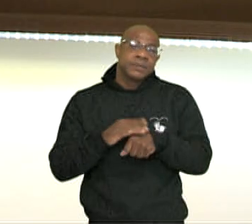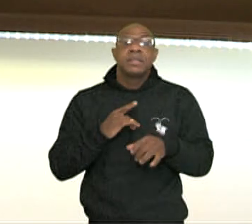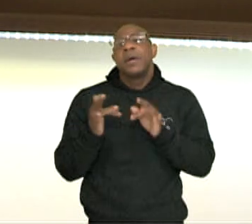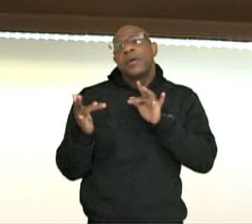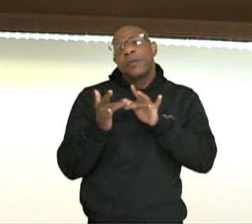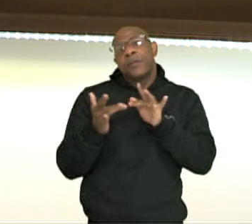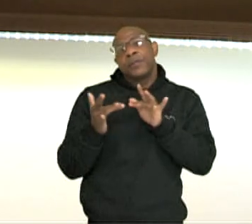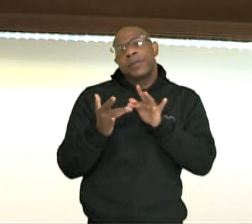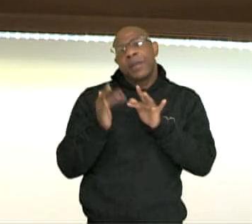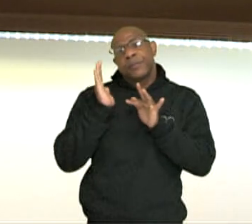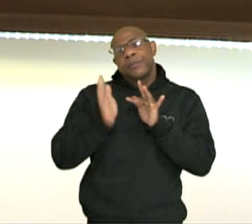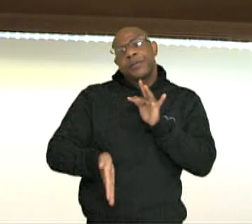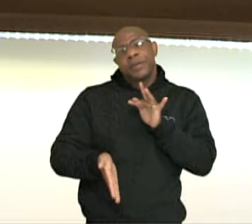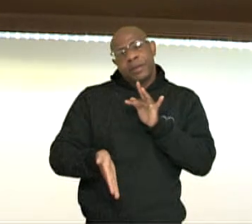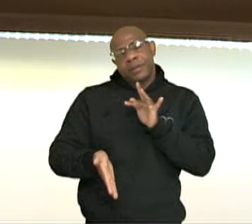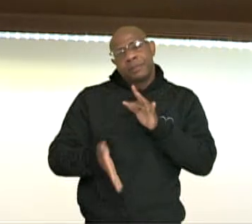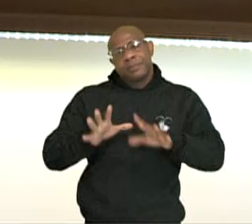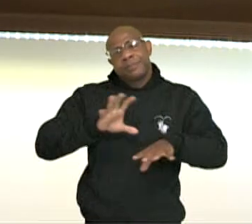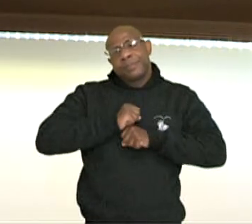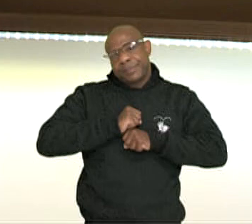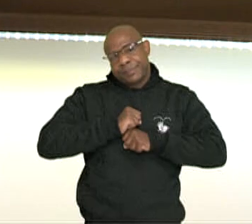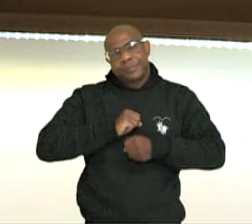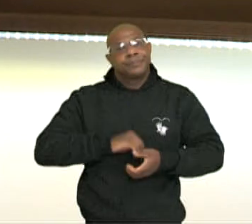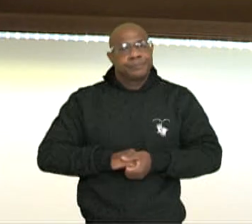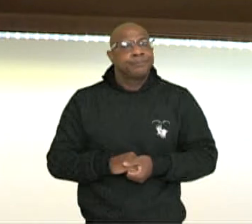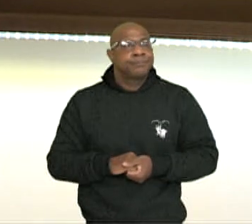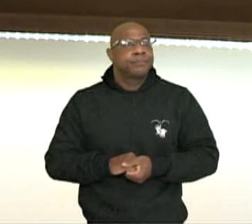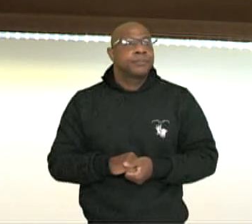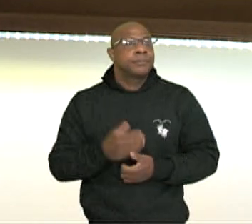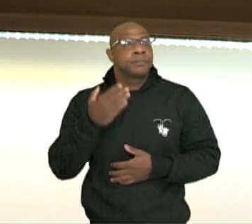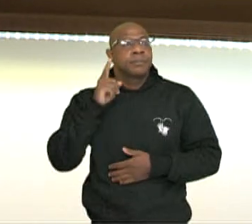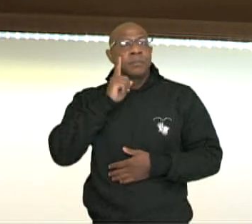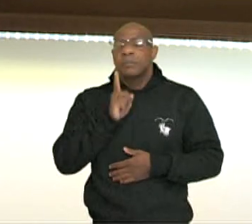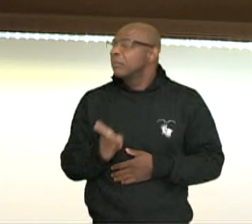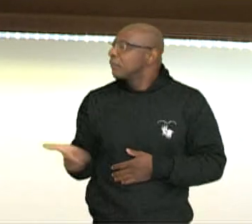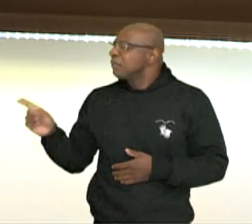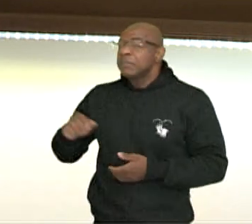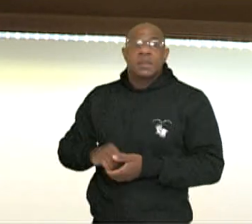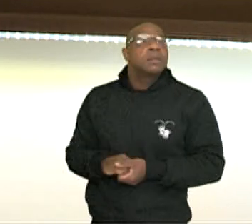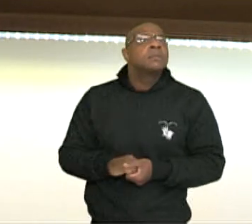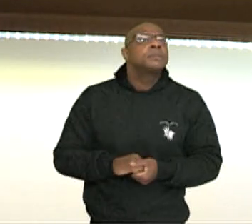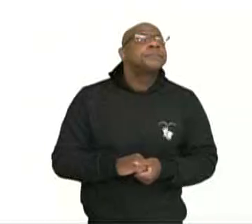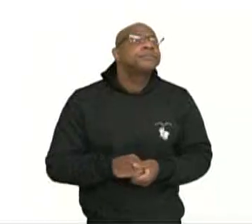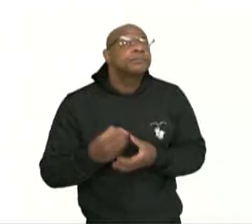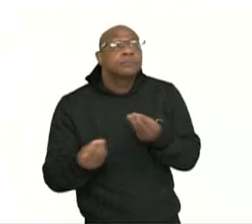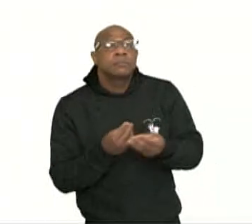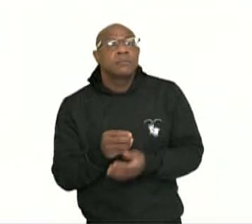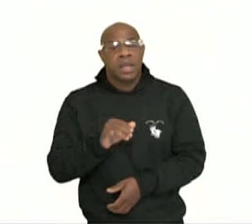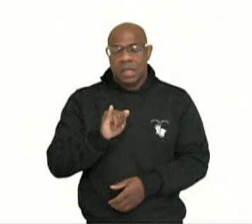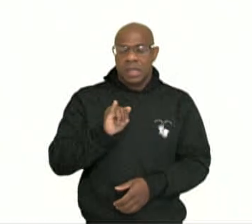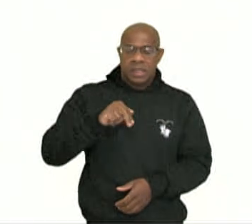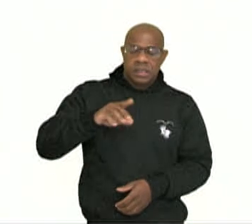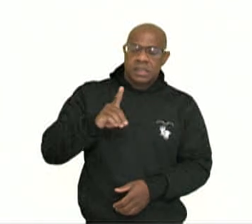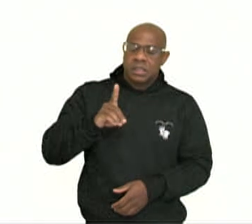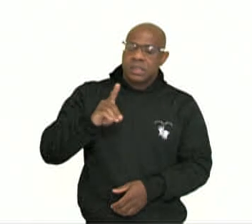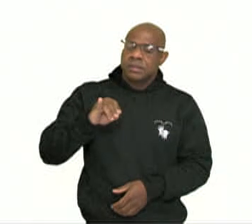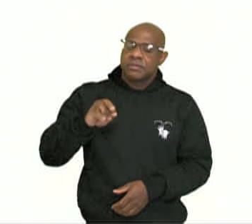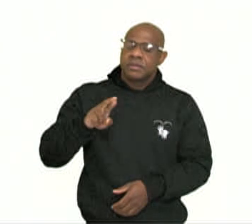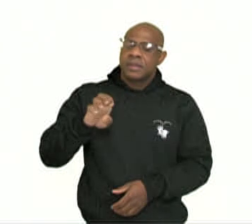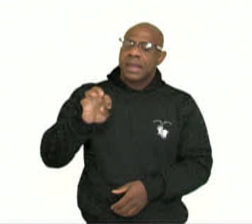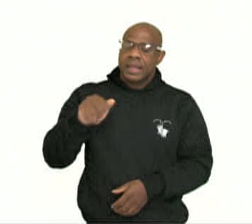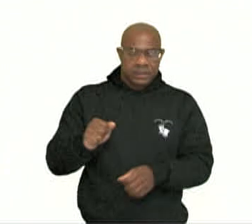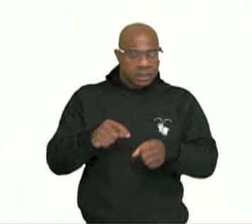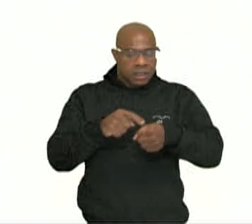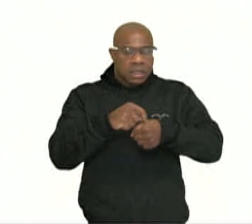contato direto, né? Uma transmissão ali direta. Muito bem. Na forma indireta, os